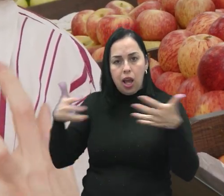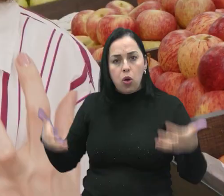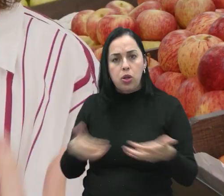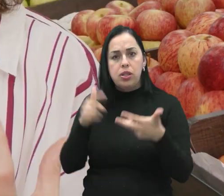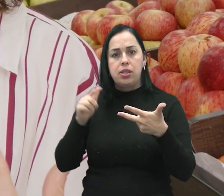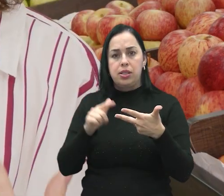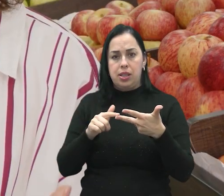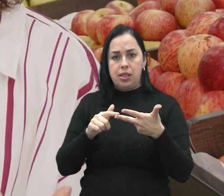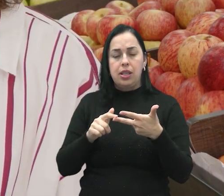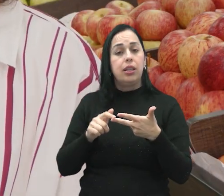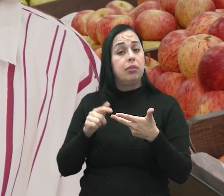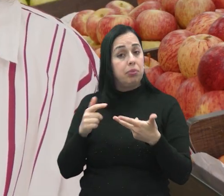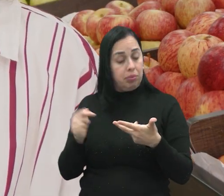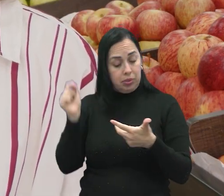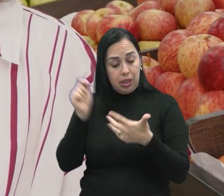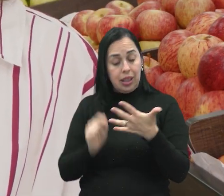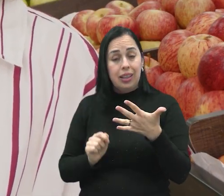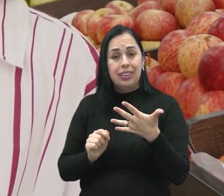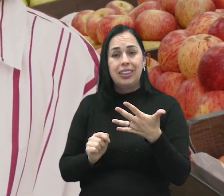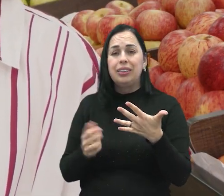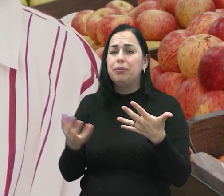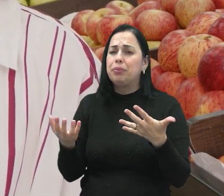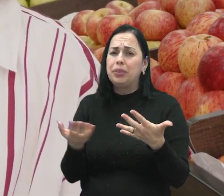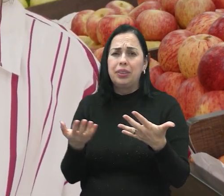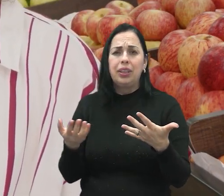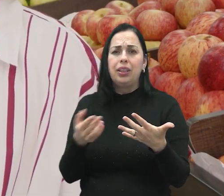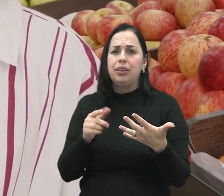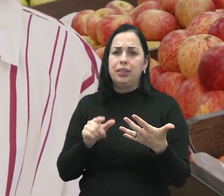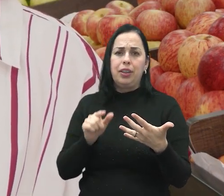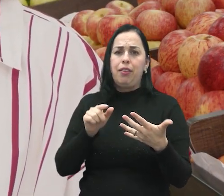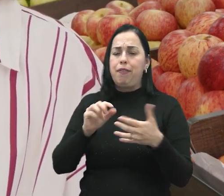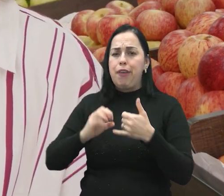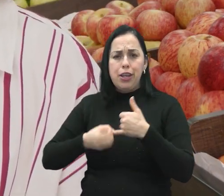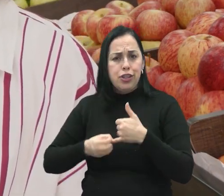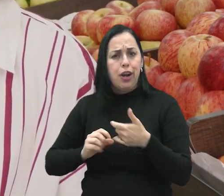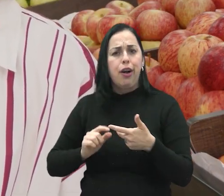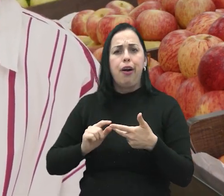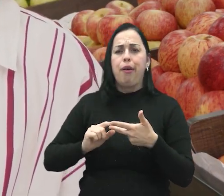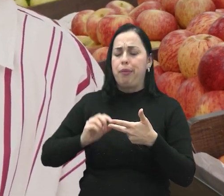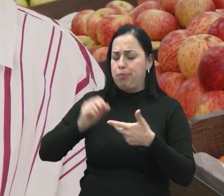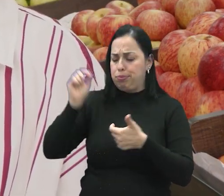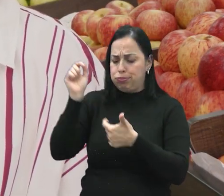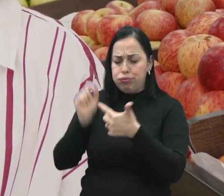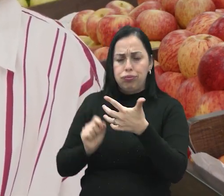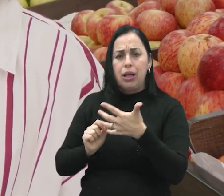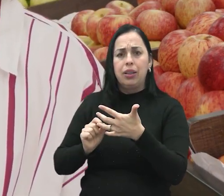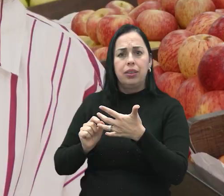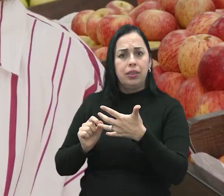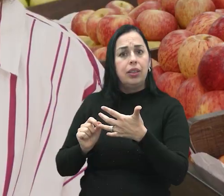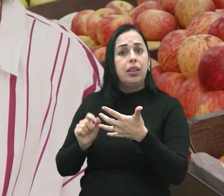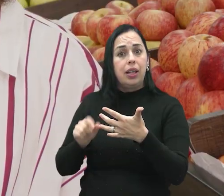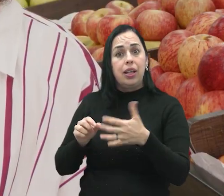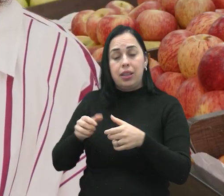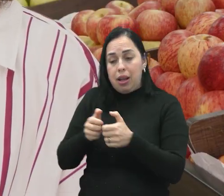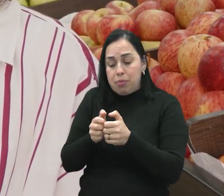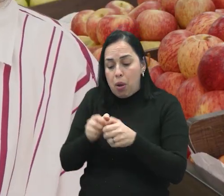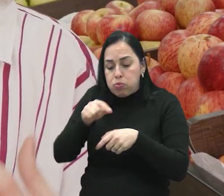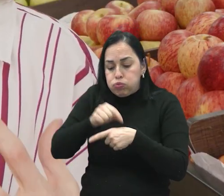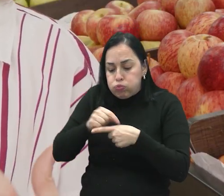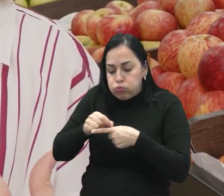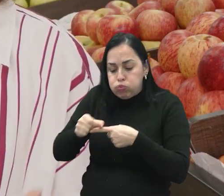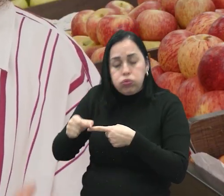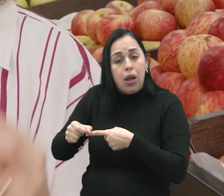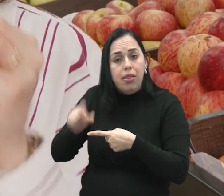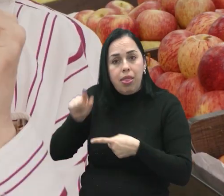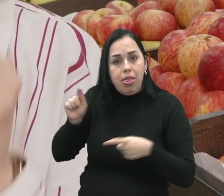legumes, sementes, leguminosas, que são feijões, grão de bico, lentilha, ervilha,